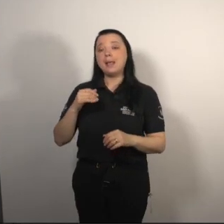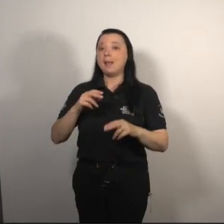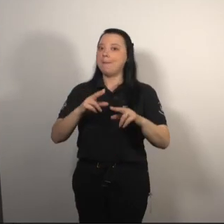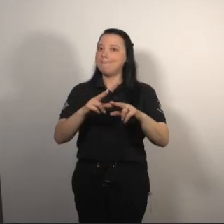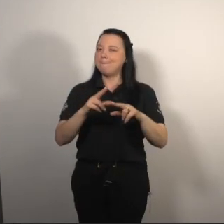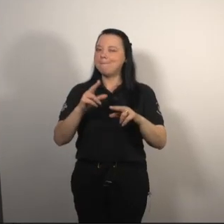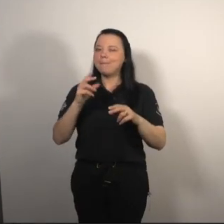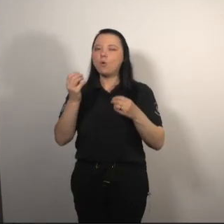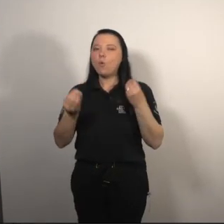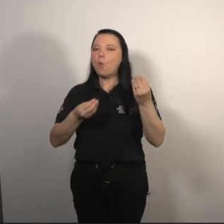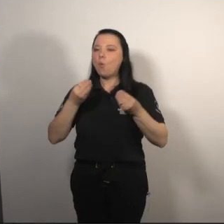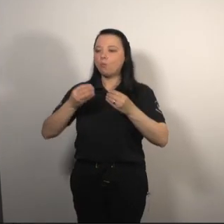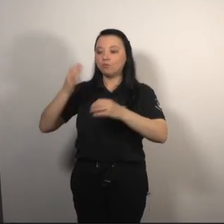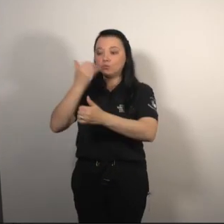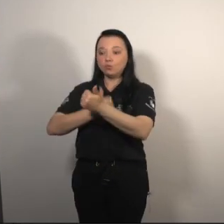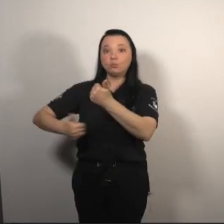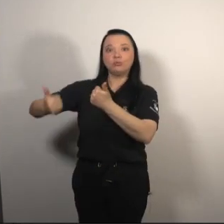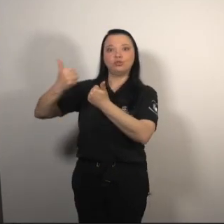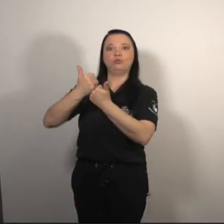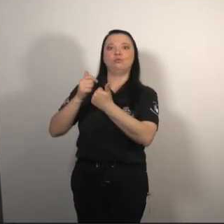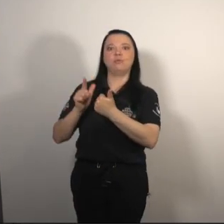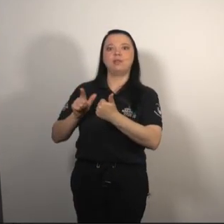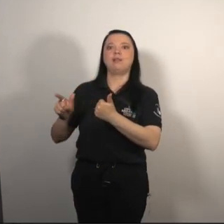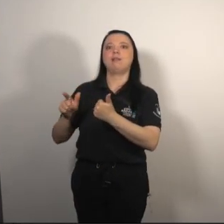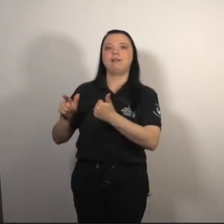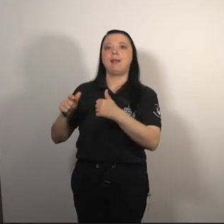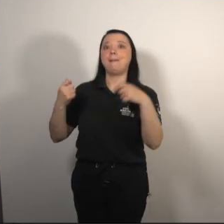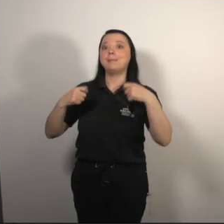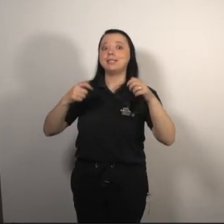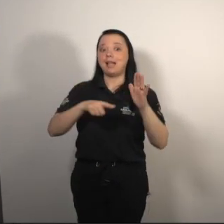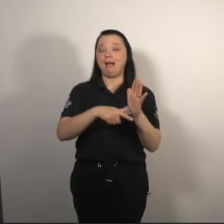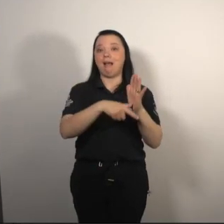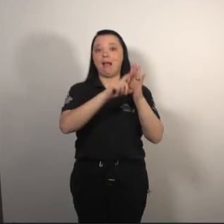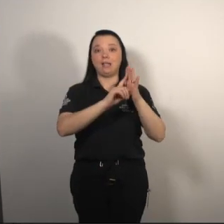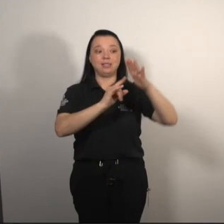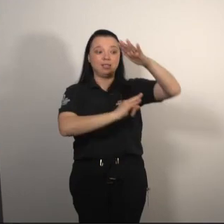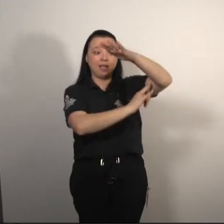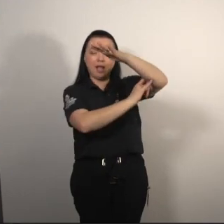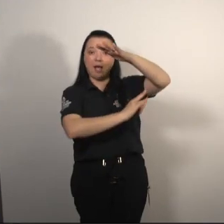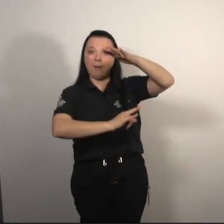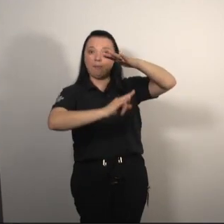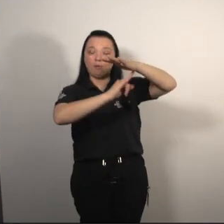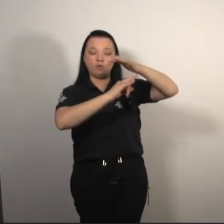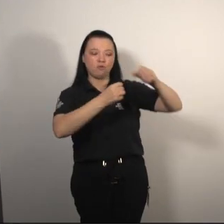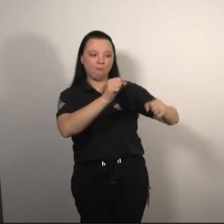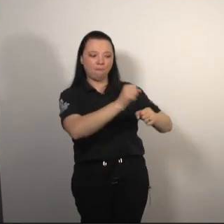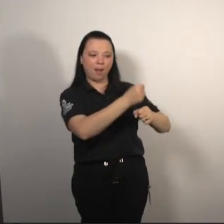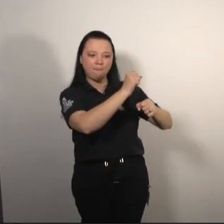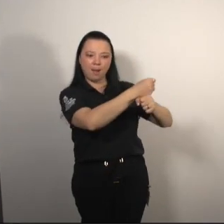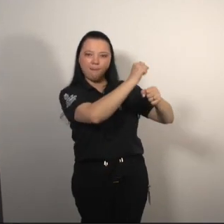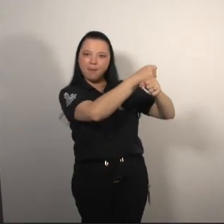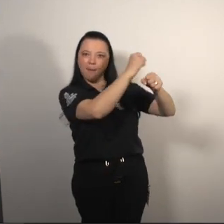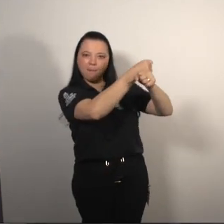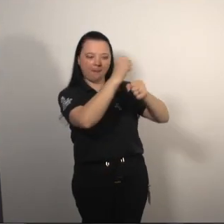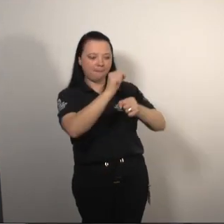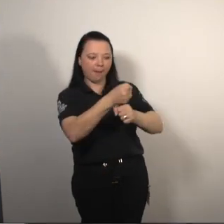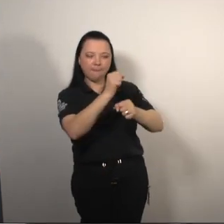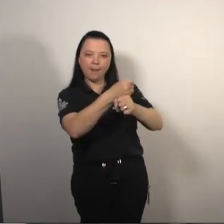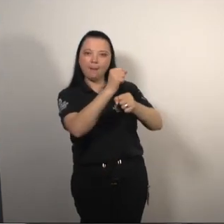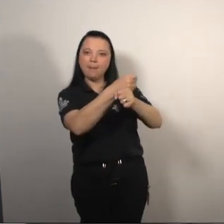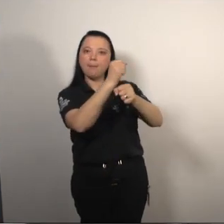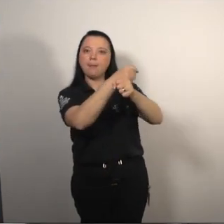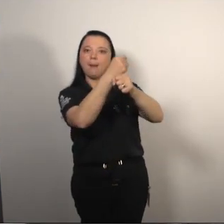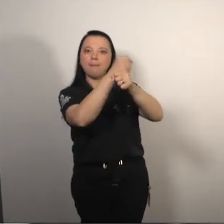todo um macaqueamento, né, da ponte, ou seja, a ponte é erguida literalmente, é retirado esses